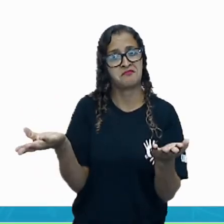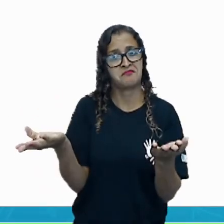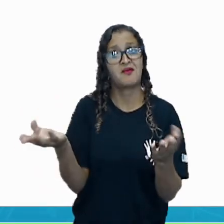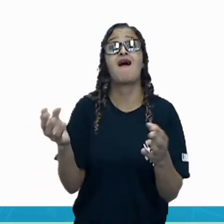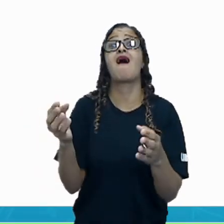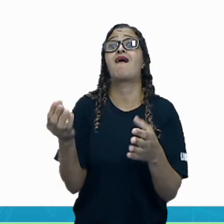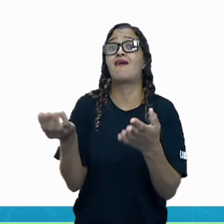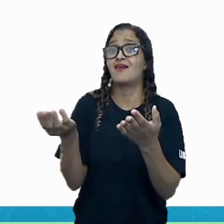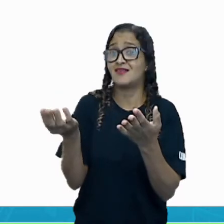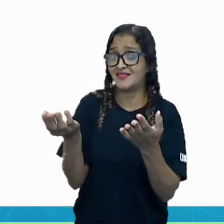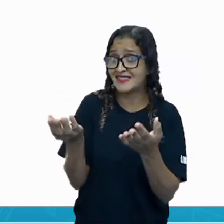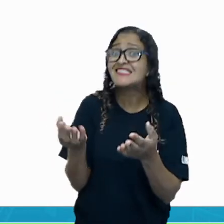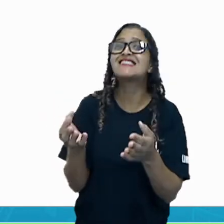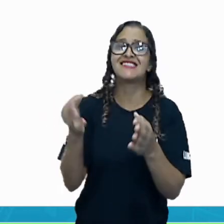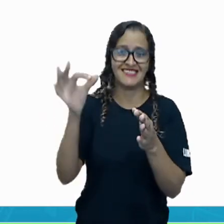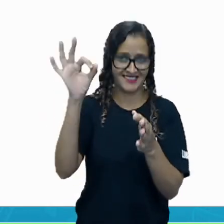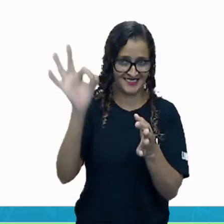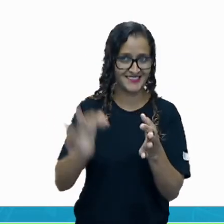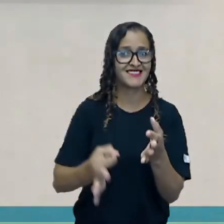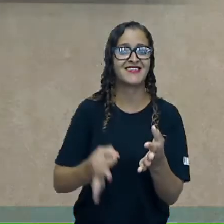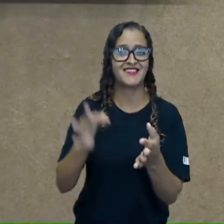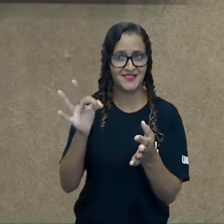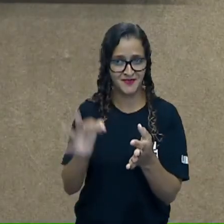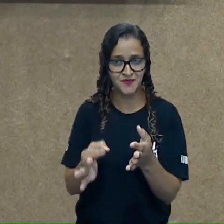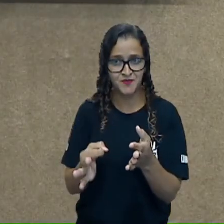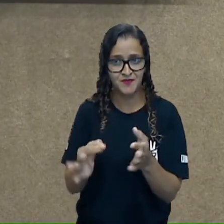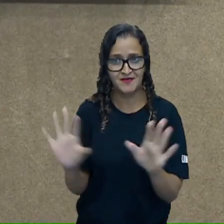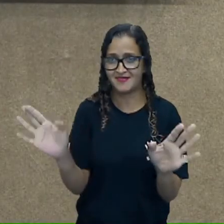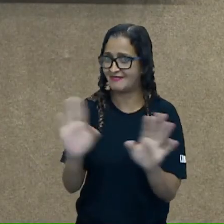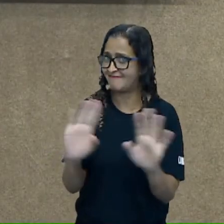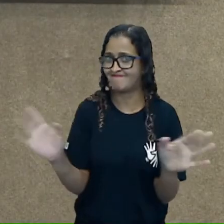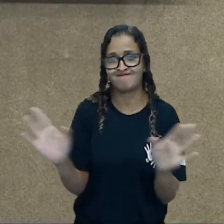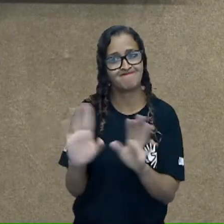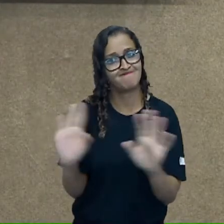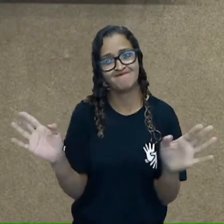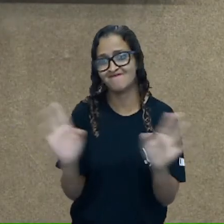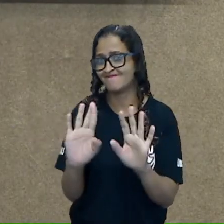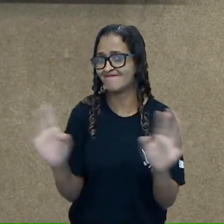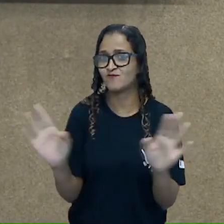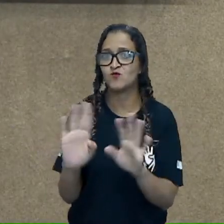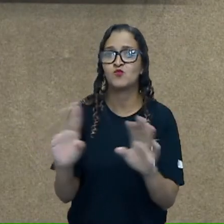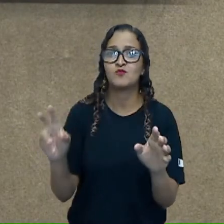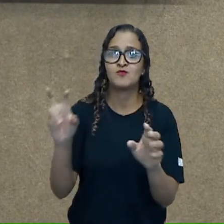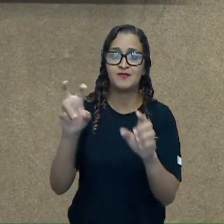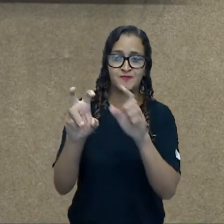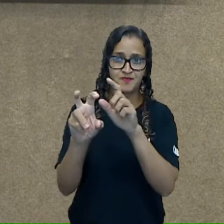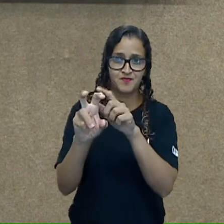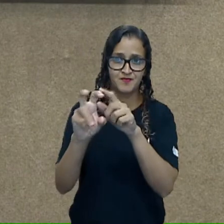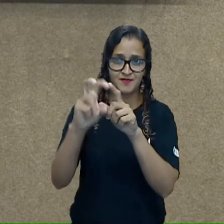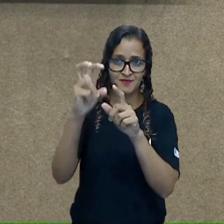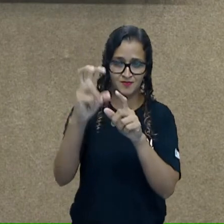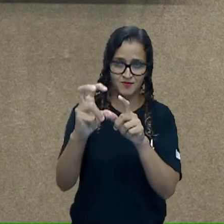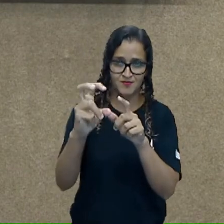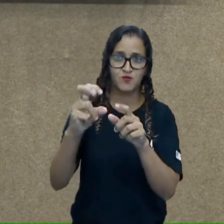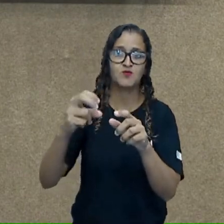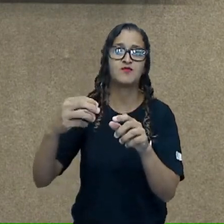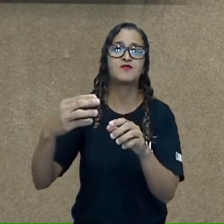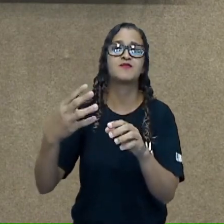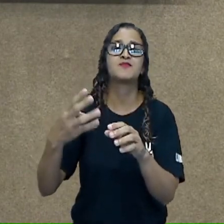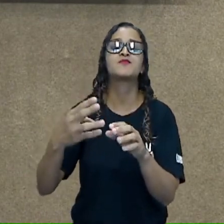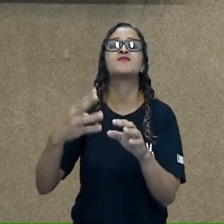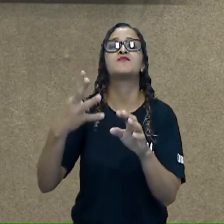5? Sim. É igual a 7? Não. Observaram?